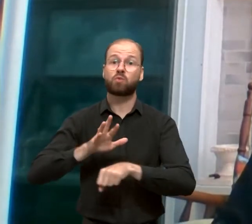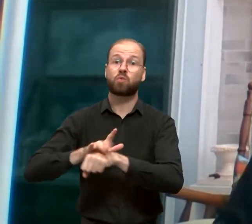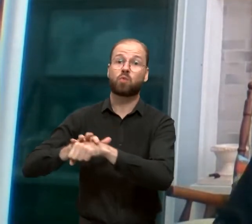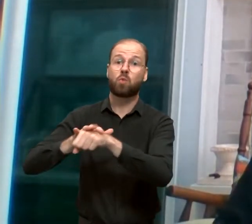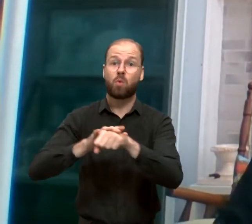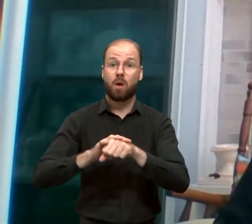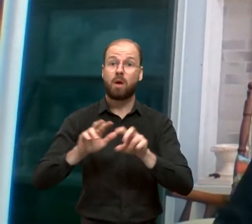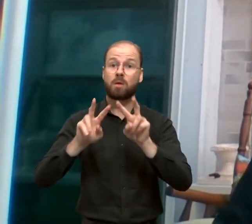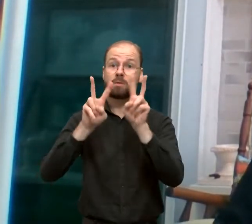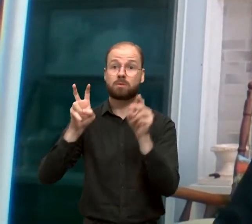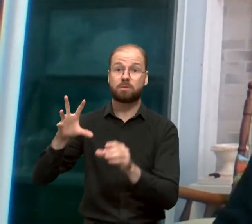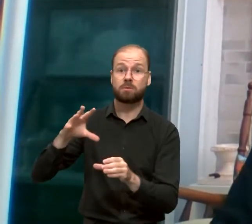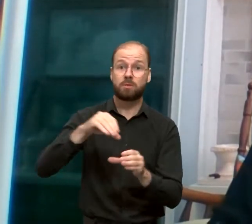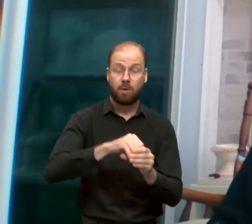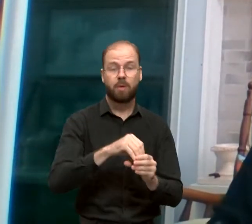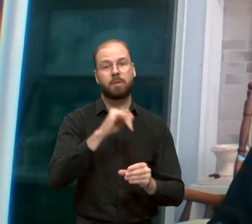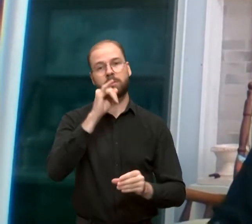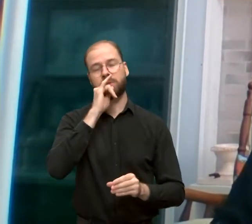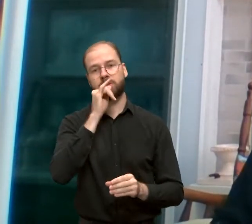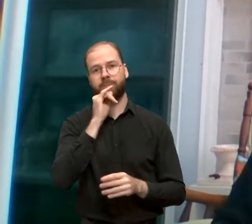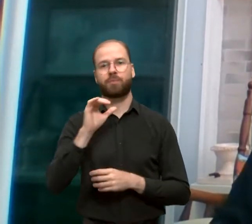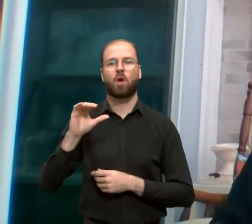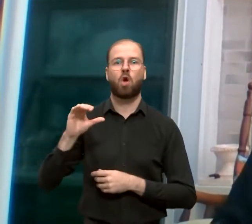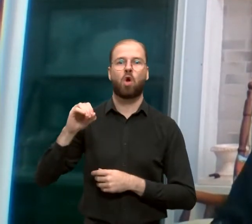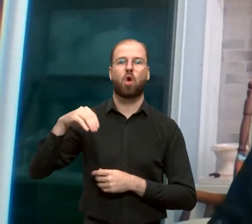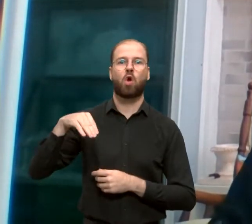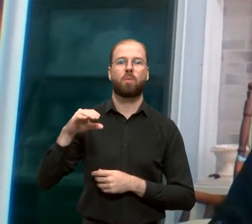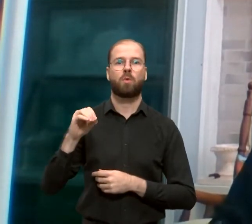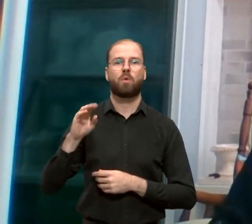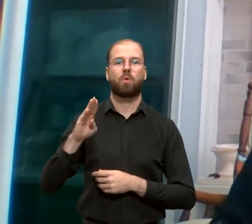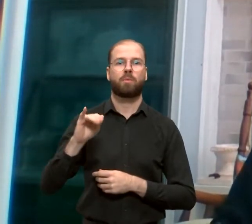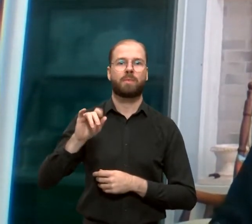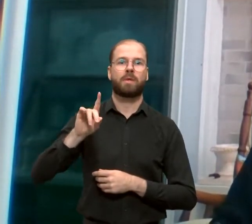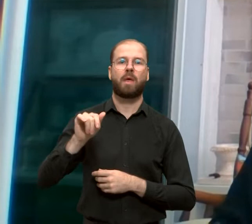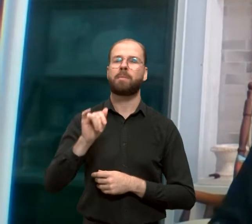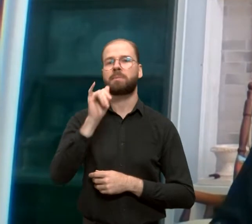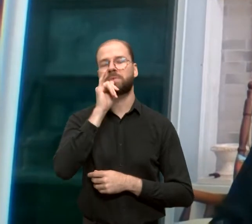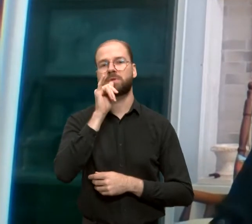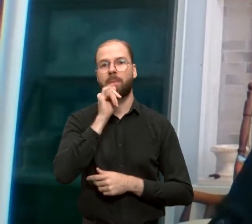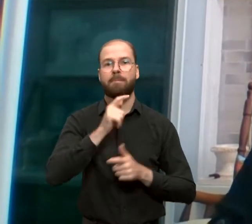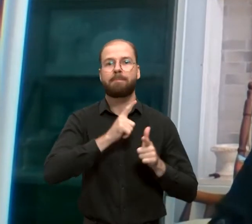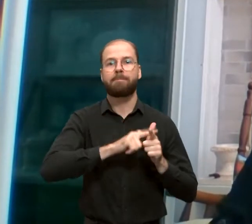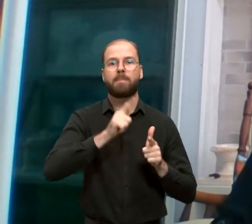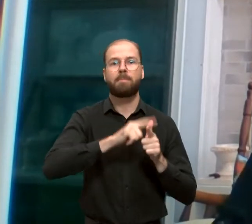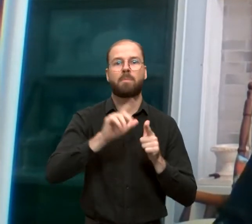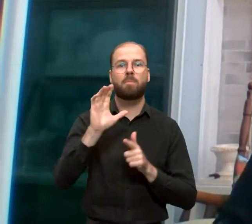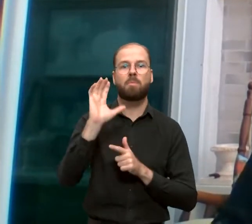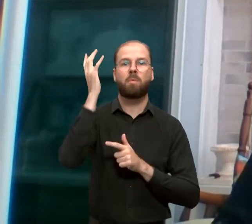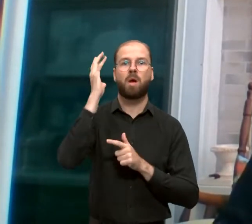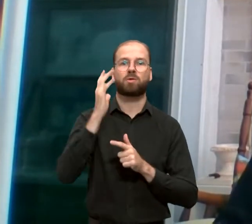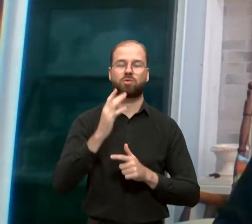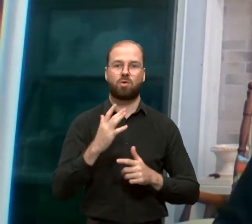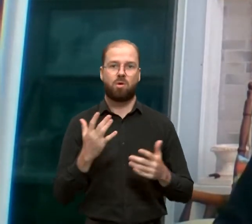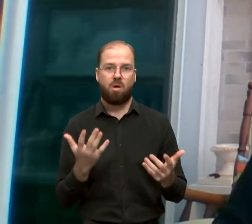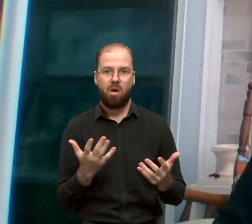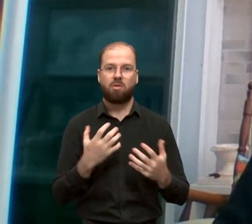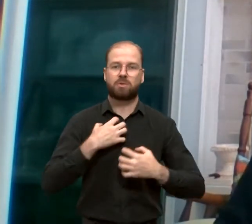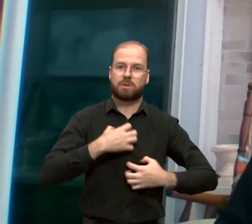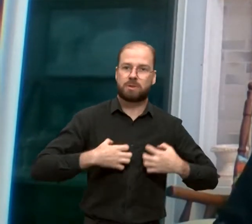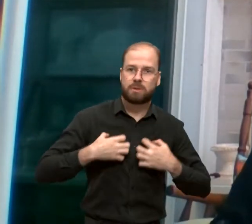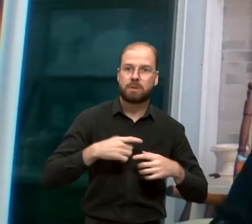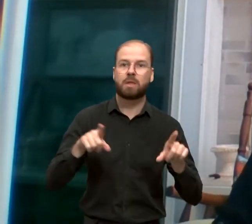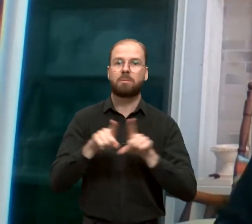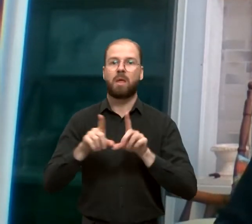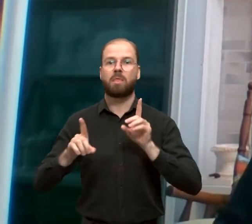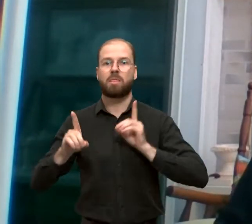chama de insônia comórbida, por exemplo, transtornos do humor, transtorno de ansiedade, transtorno depressivo,